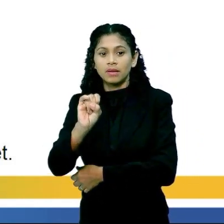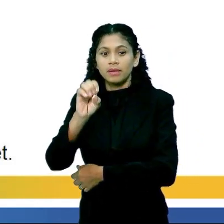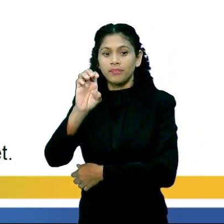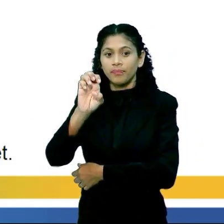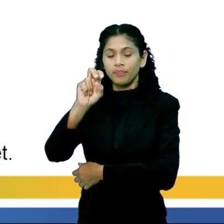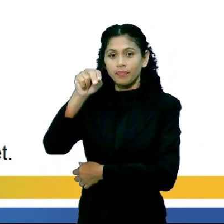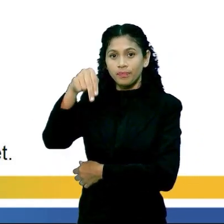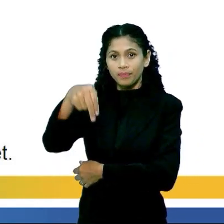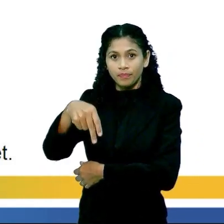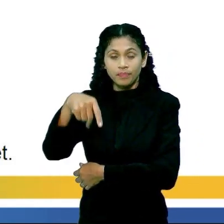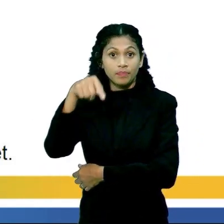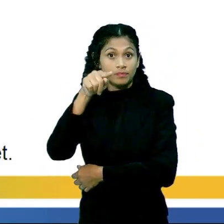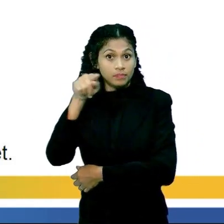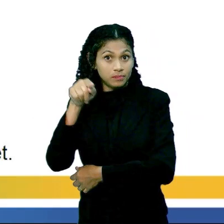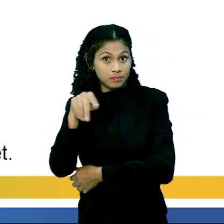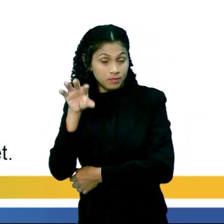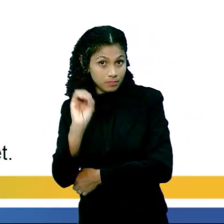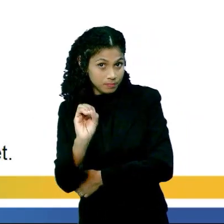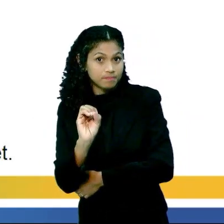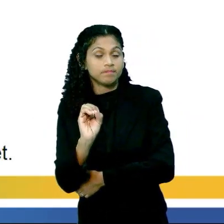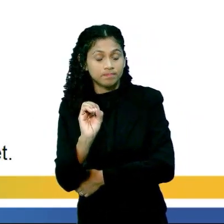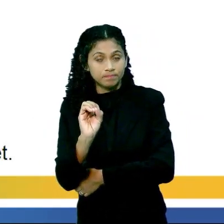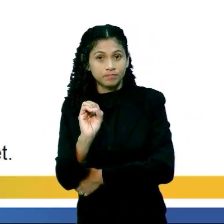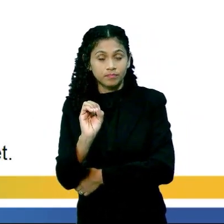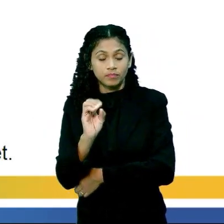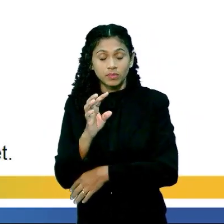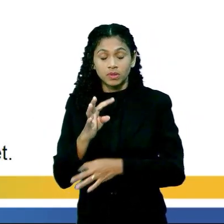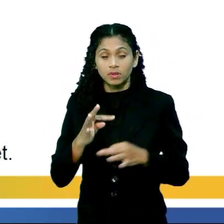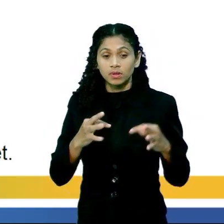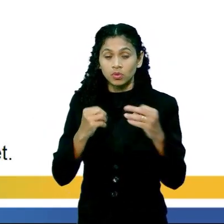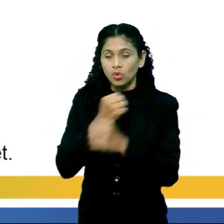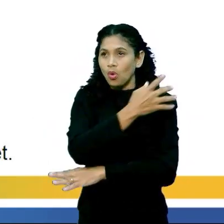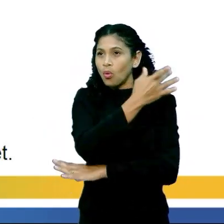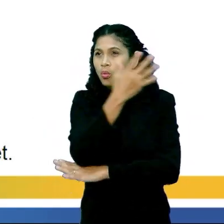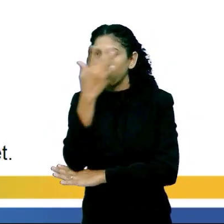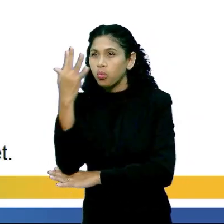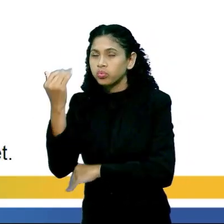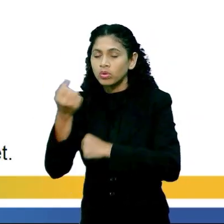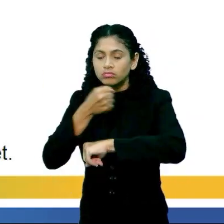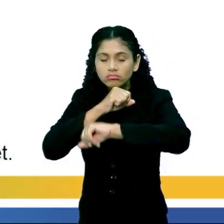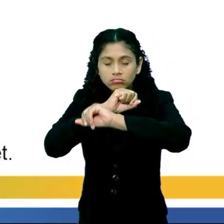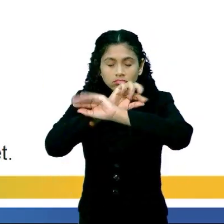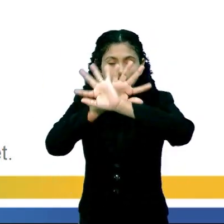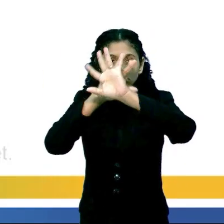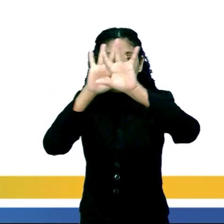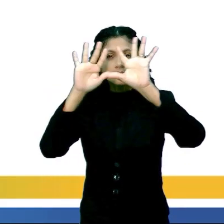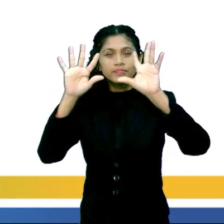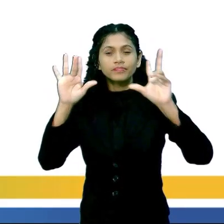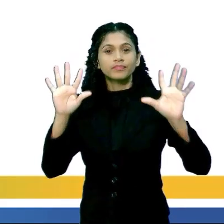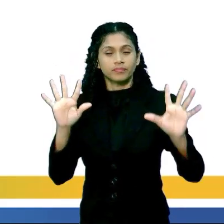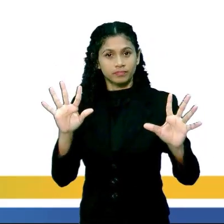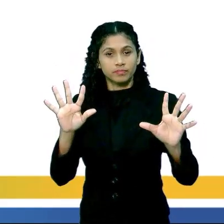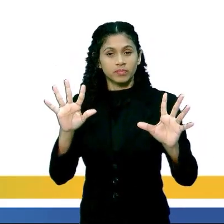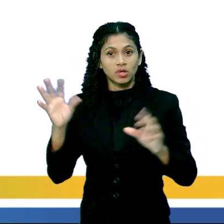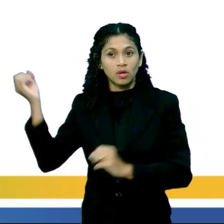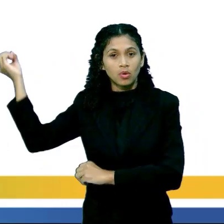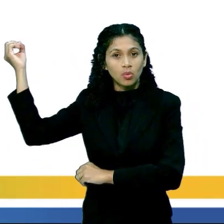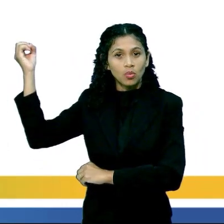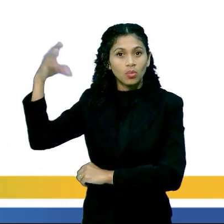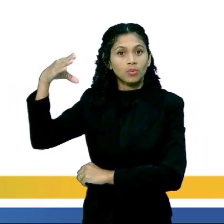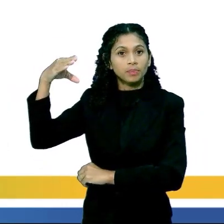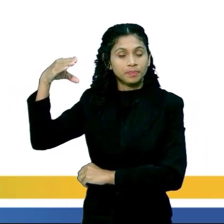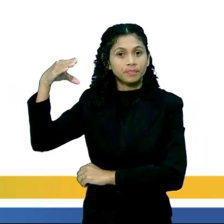O lenço. E a todas as coisas da natureza são reveladas, né, a partir da luz. Então a palavra